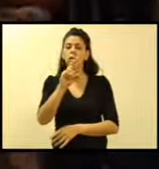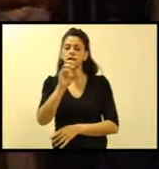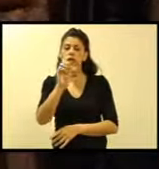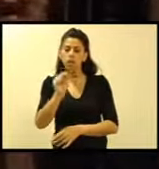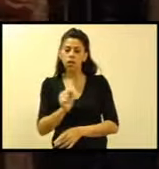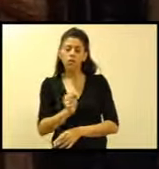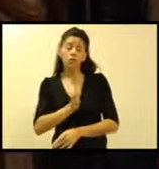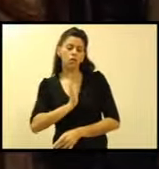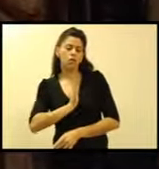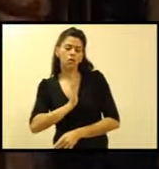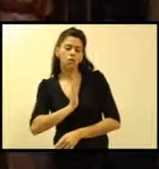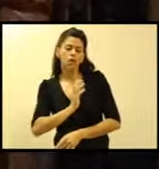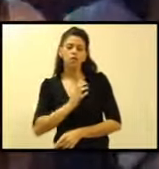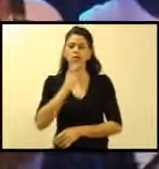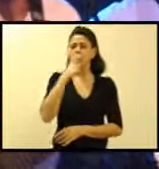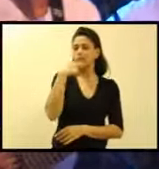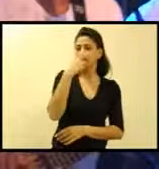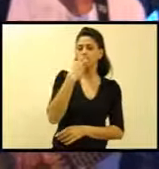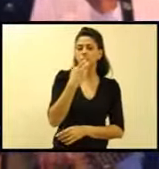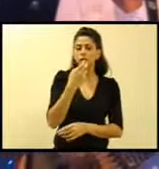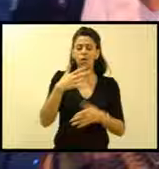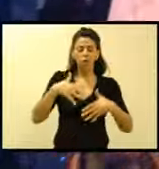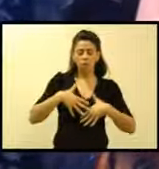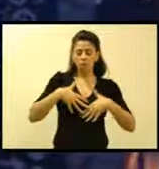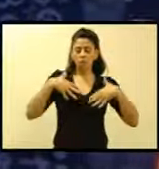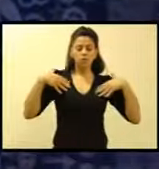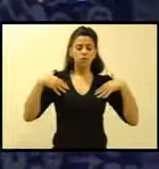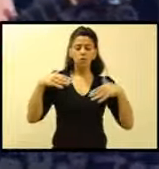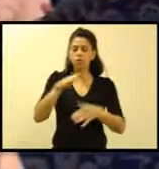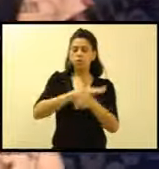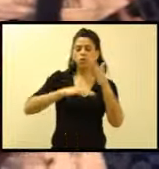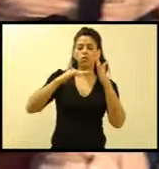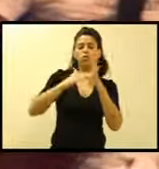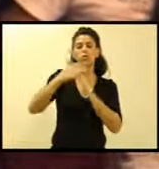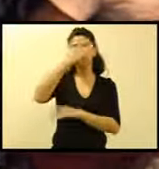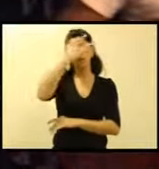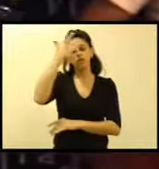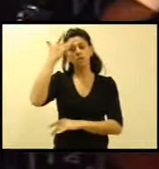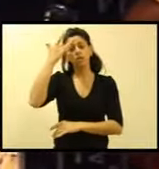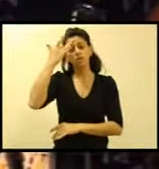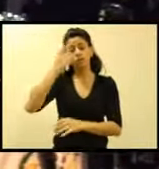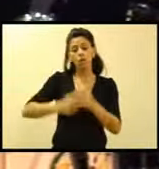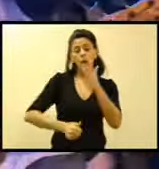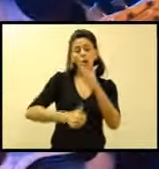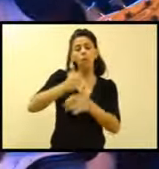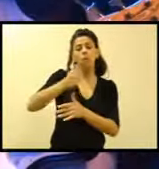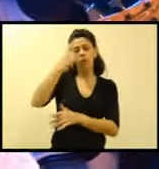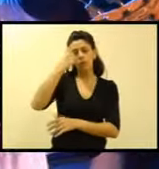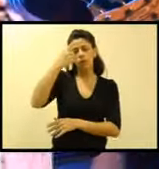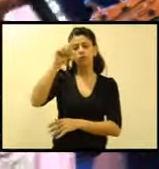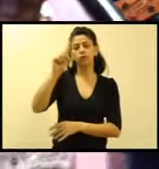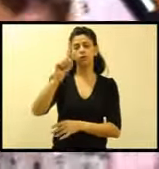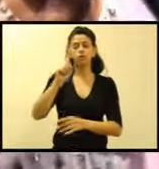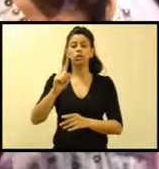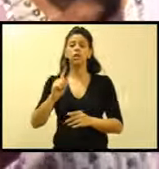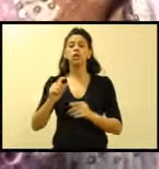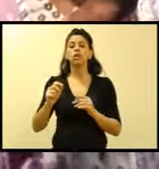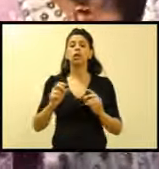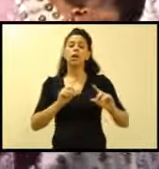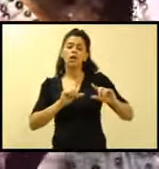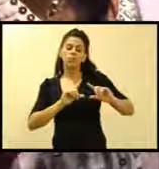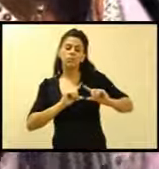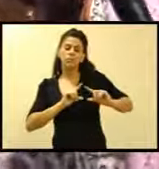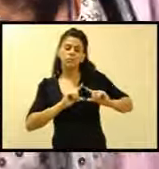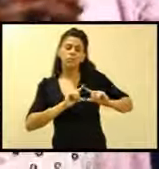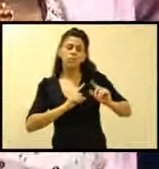O coração mangueirense da cantora cativou o público no encerramento do primeiro dia do inverno da Universidade Federal de São